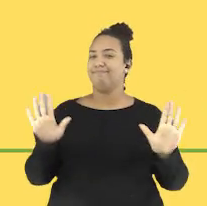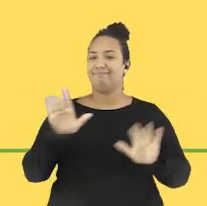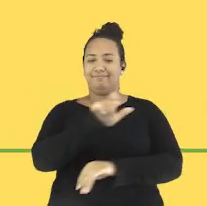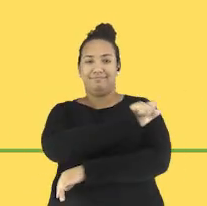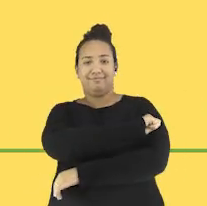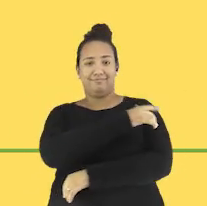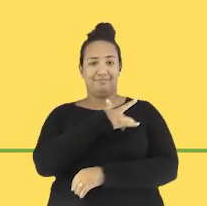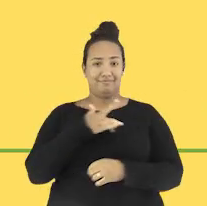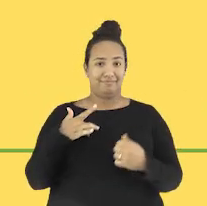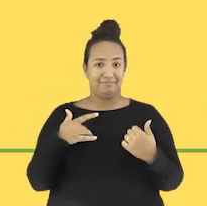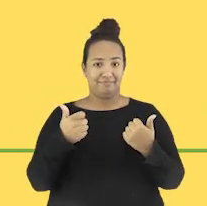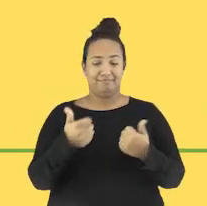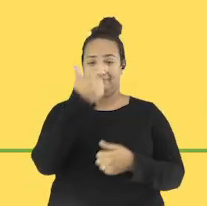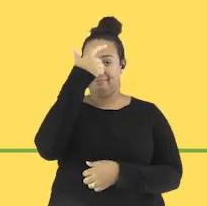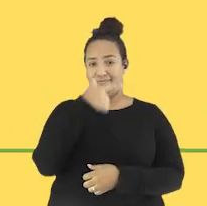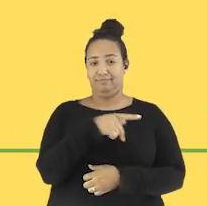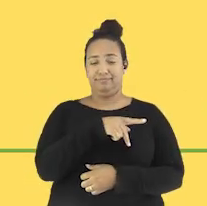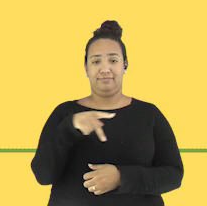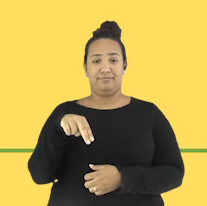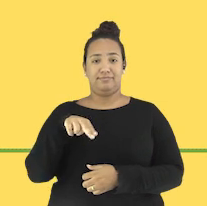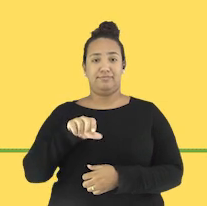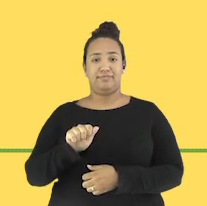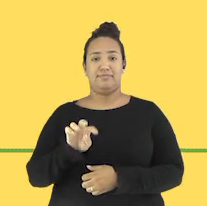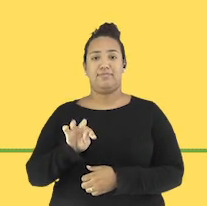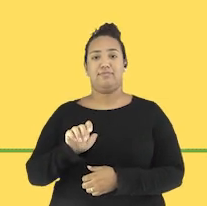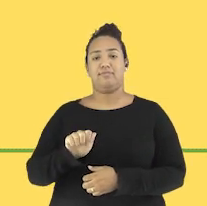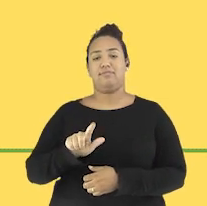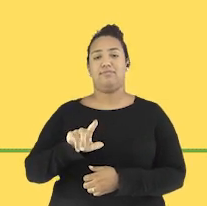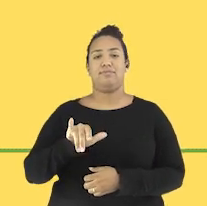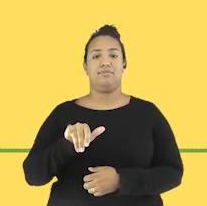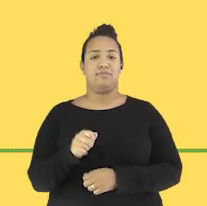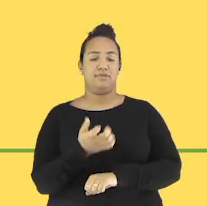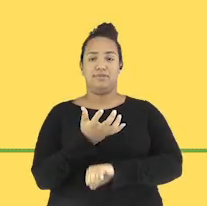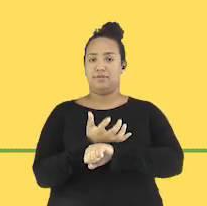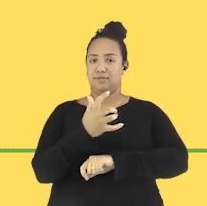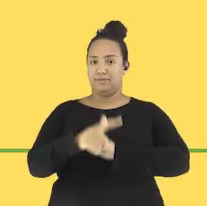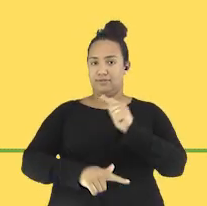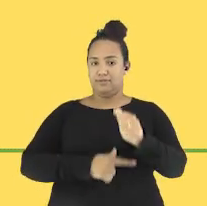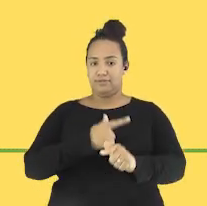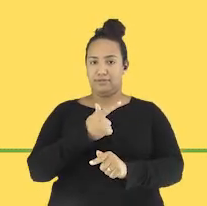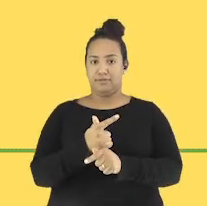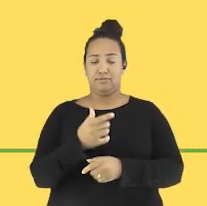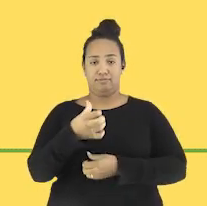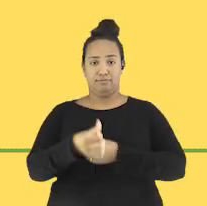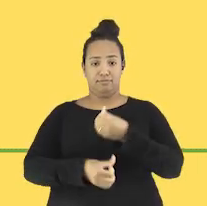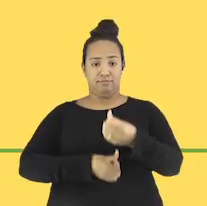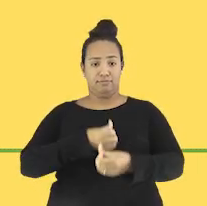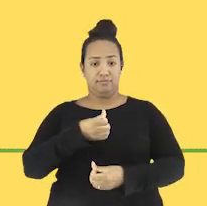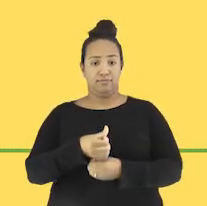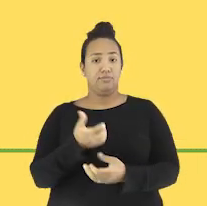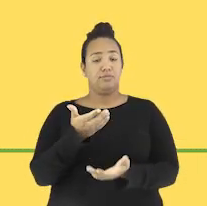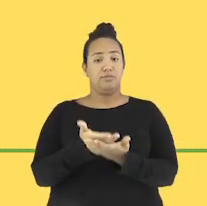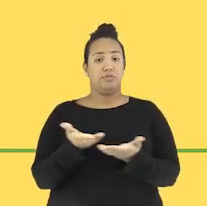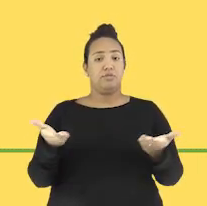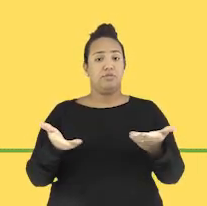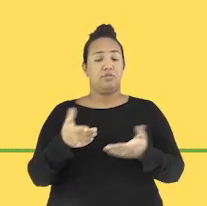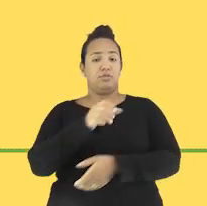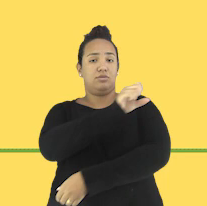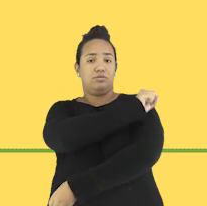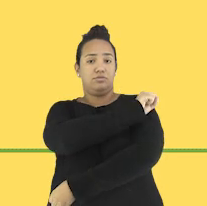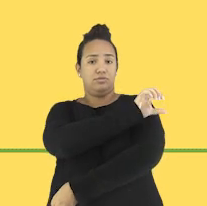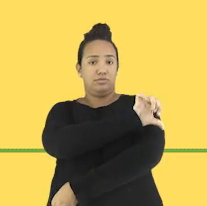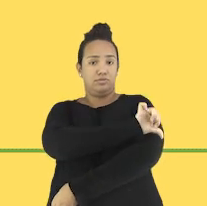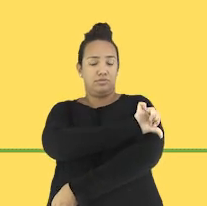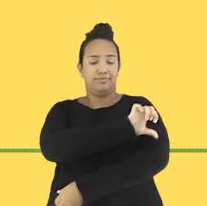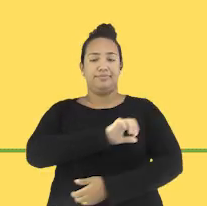Olá, estudante, tudo bem com você? Sou a professora Natália da disciplina de Geografia do segmento EJA e essa aula é do 8º e